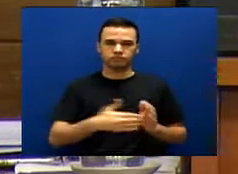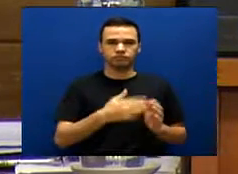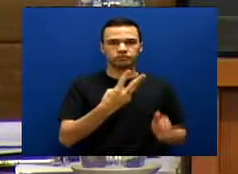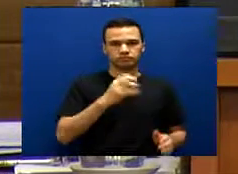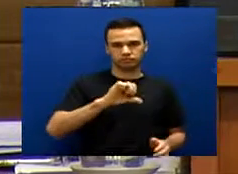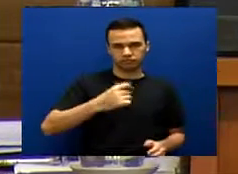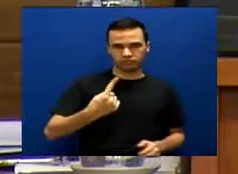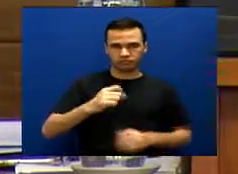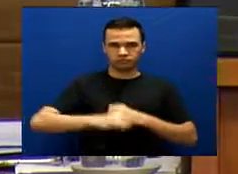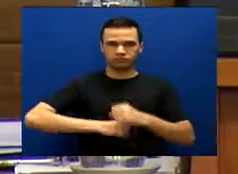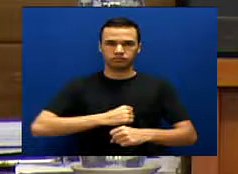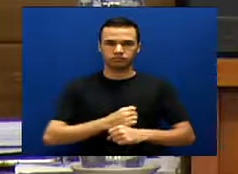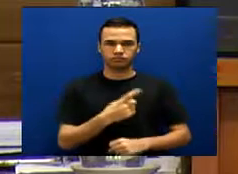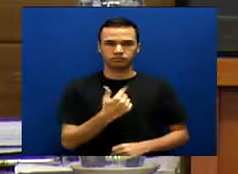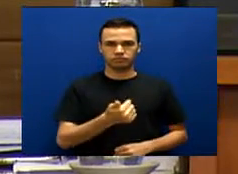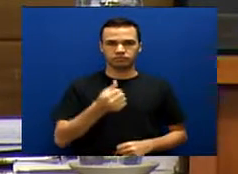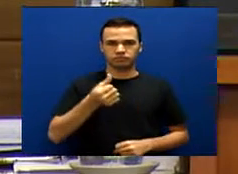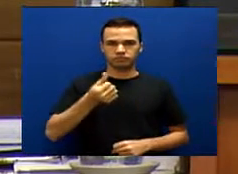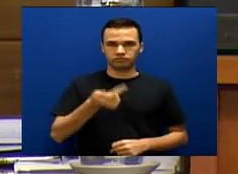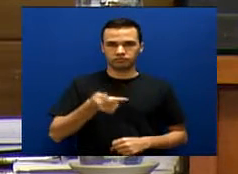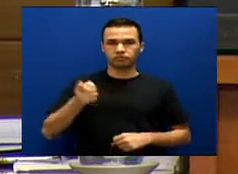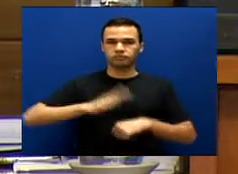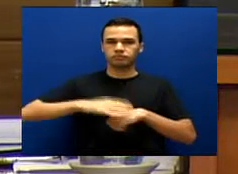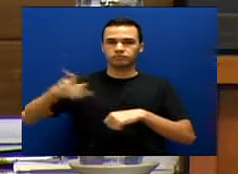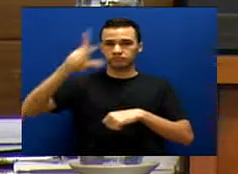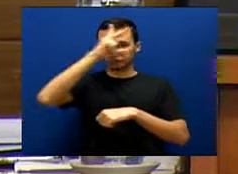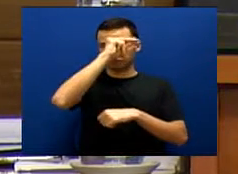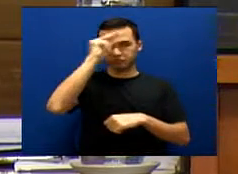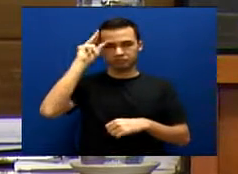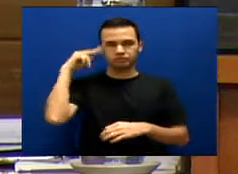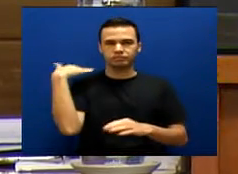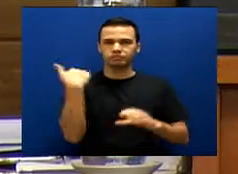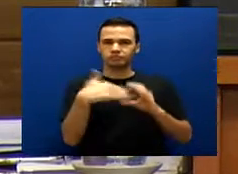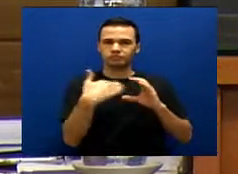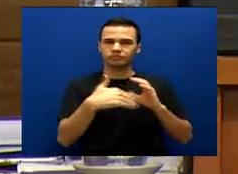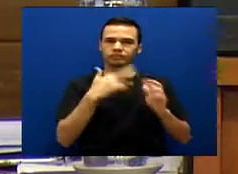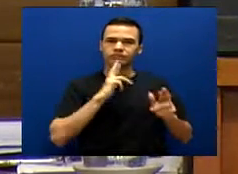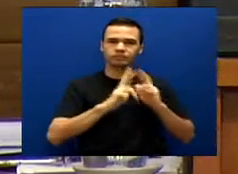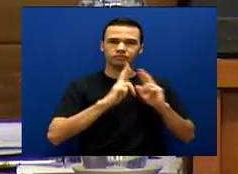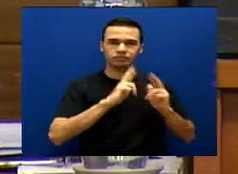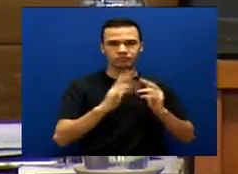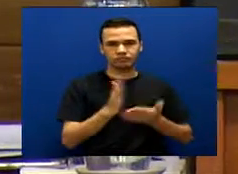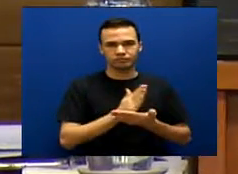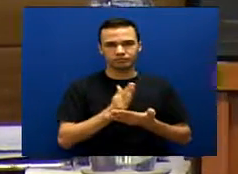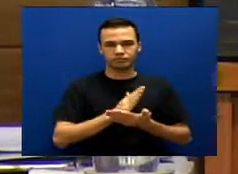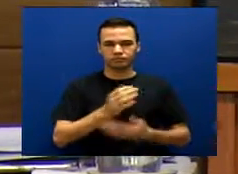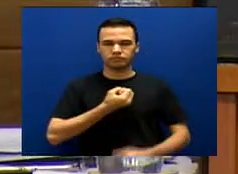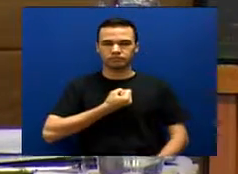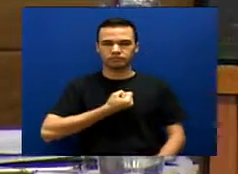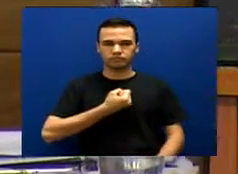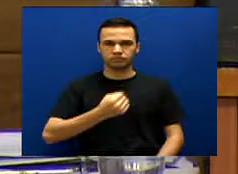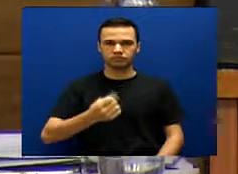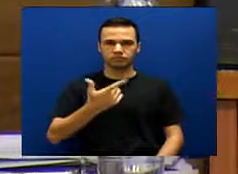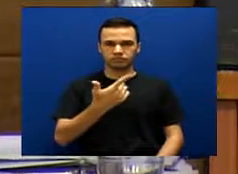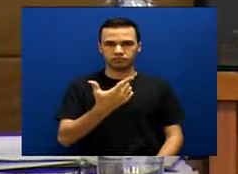3.391 de 2017. Ofícios da Prefeitura Municipal de Sorocaba encaminhando respostas aos requerimentos de número